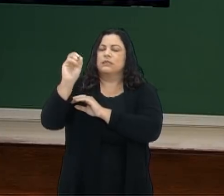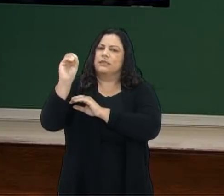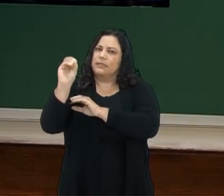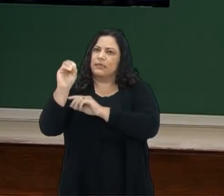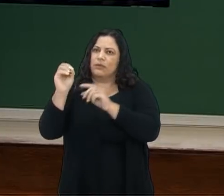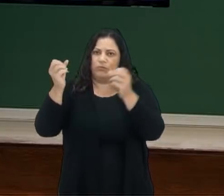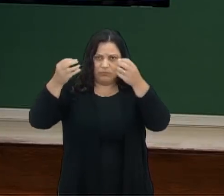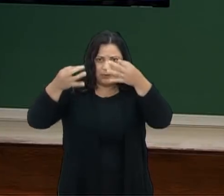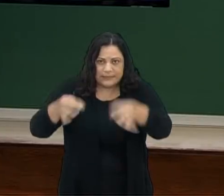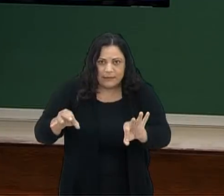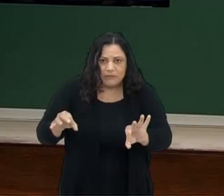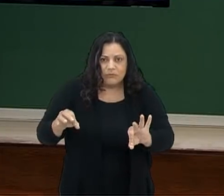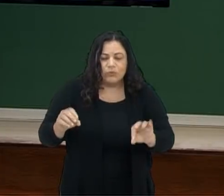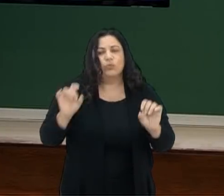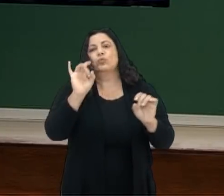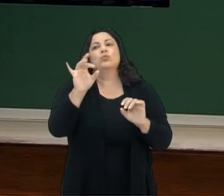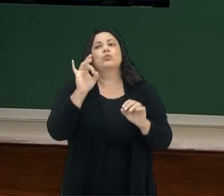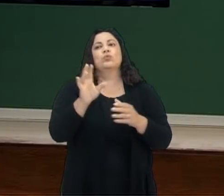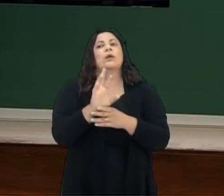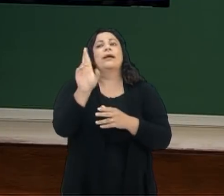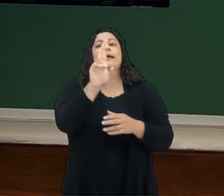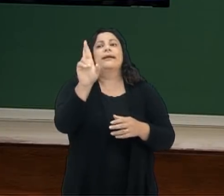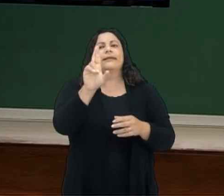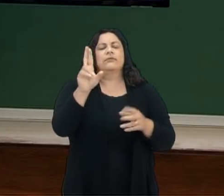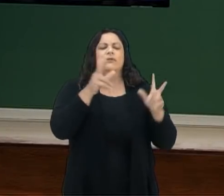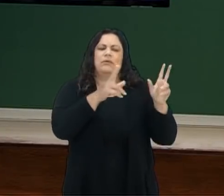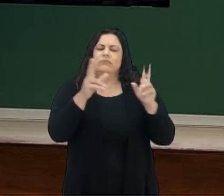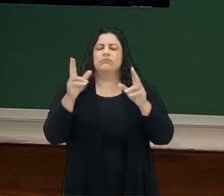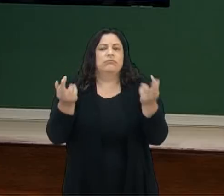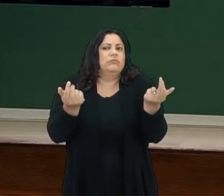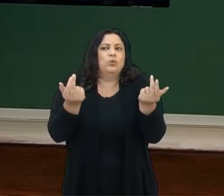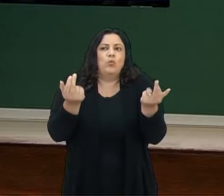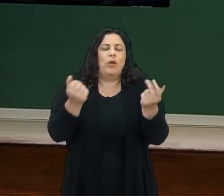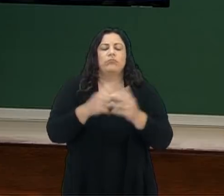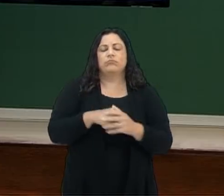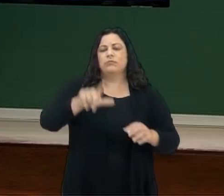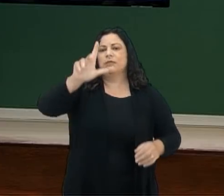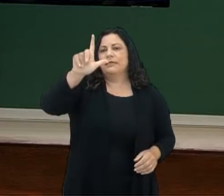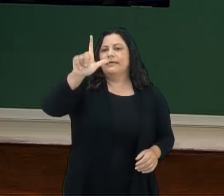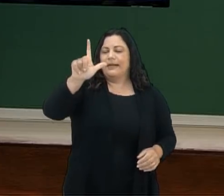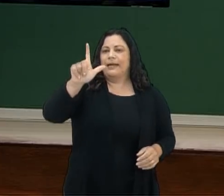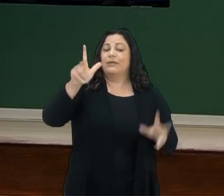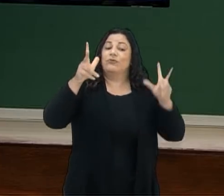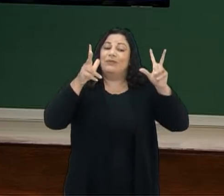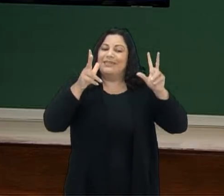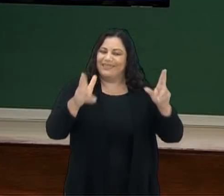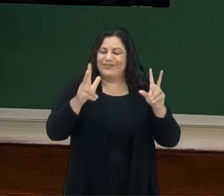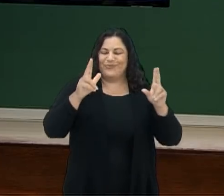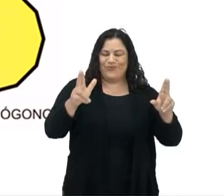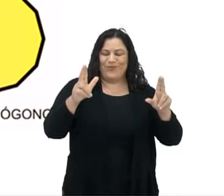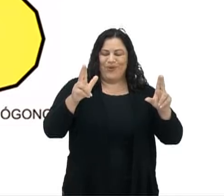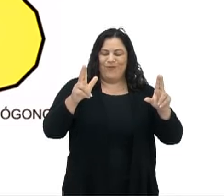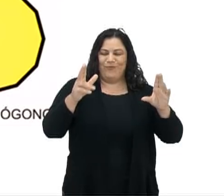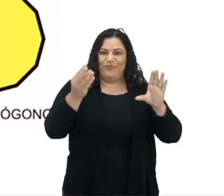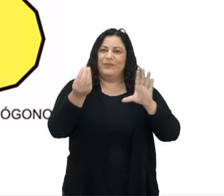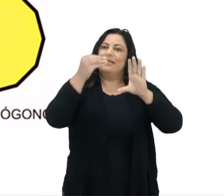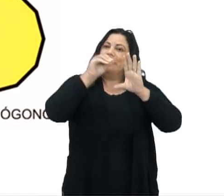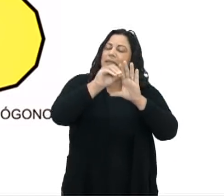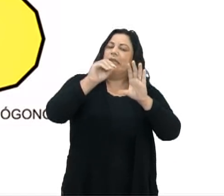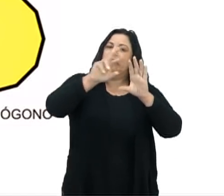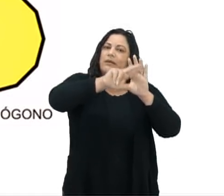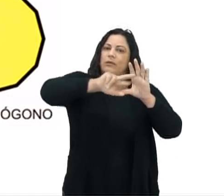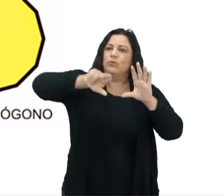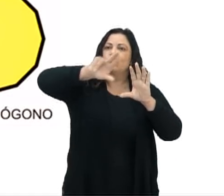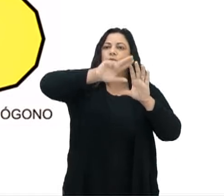certo? O polígono só é regular quando isso acontece. Lados iguais e ângulos com a mesma medida. Aqui temos